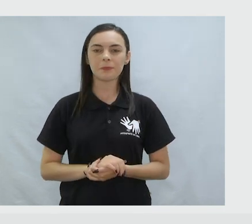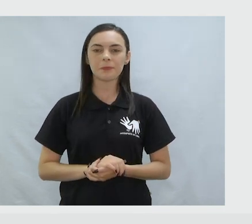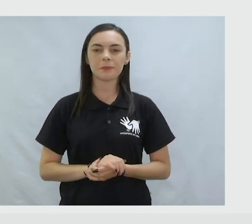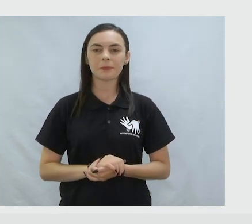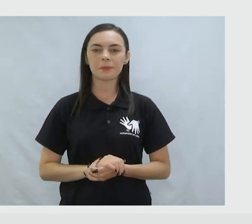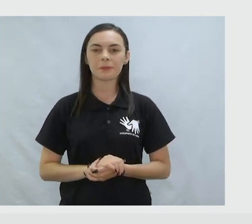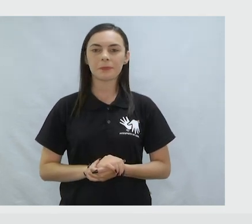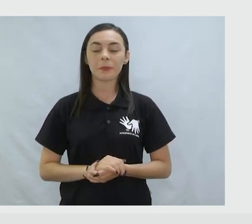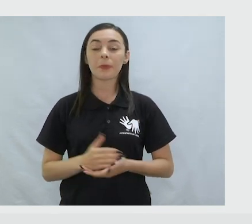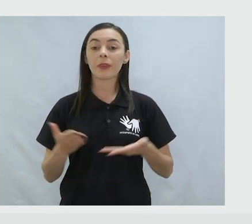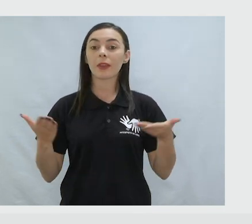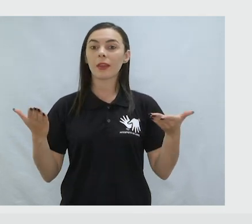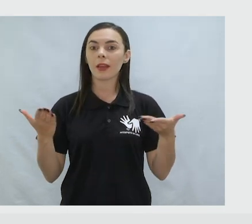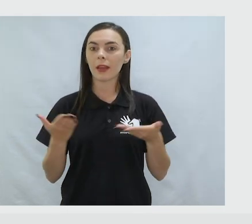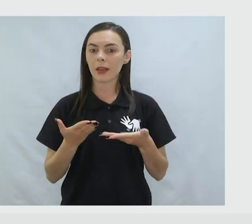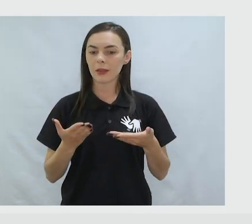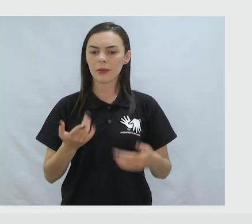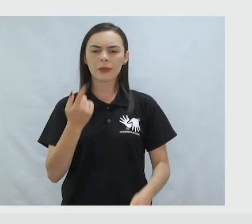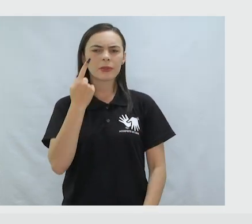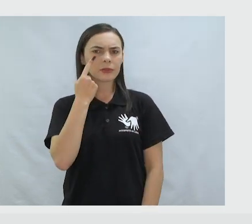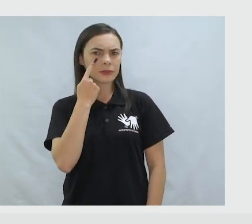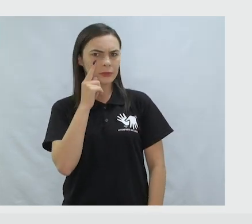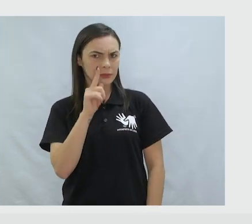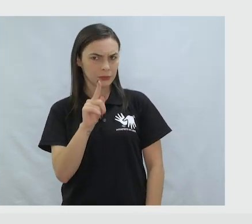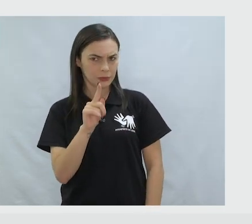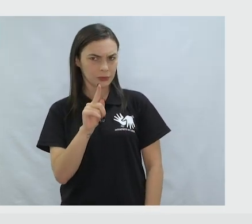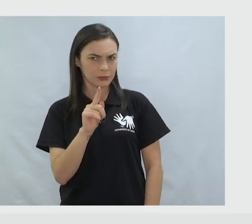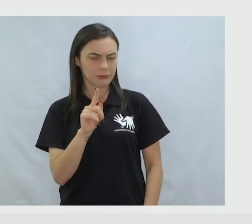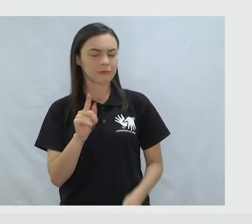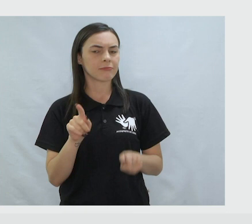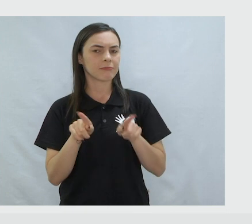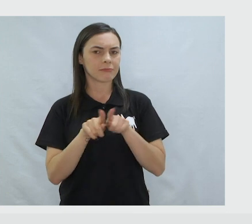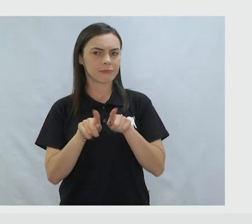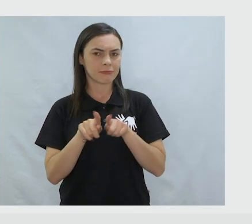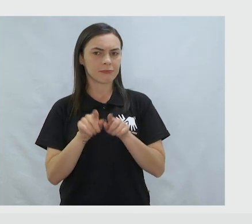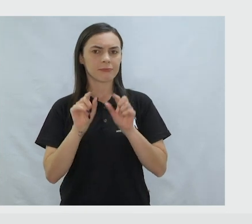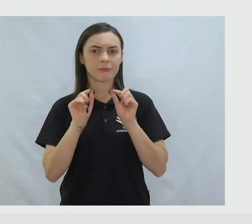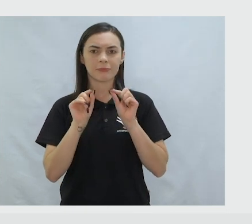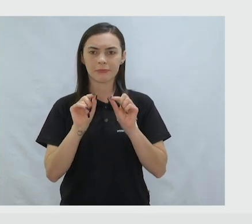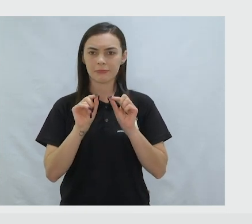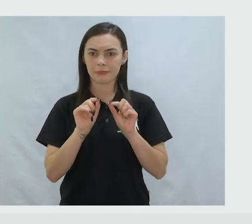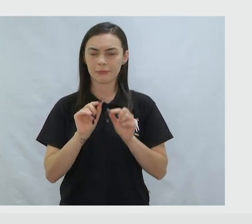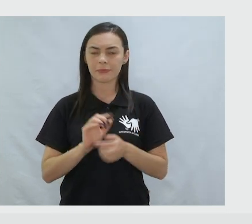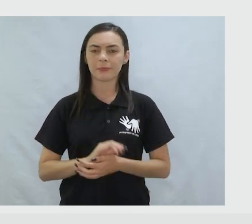bem. Então, agora, nós vamos descobrir juntamente